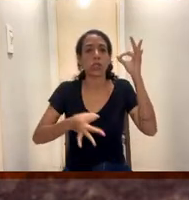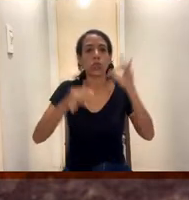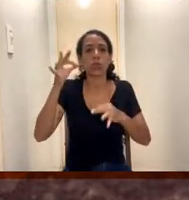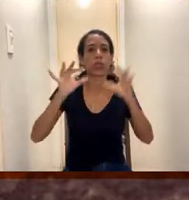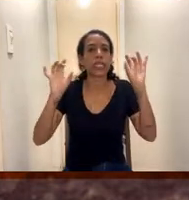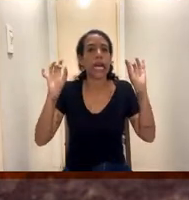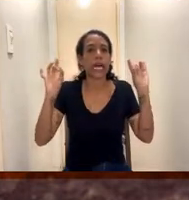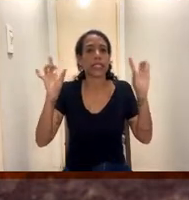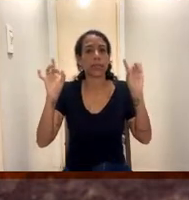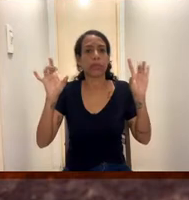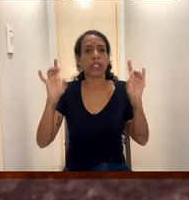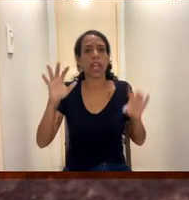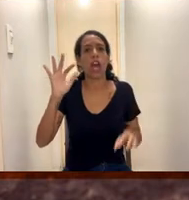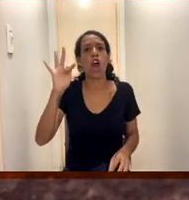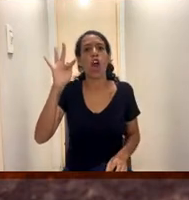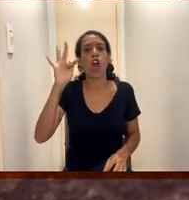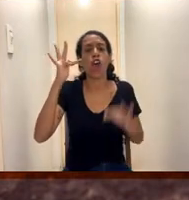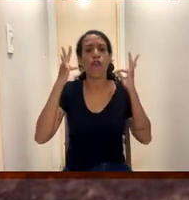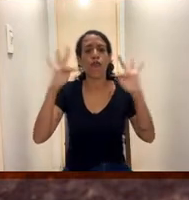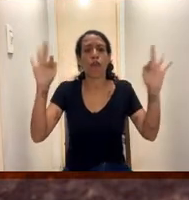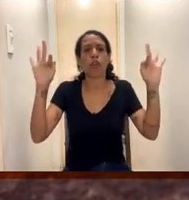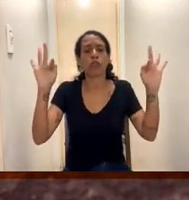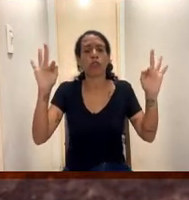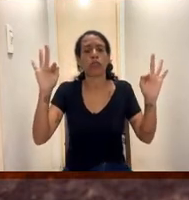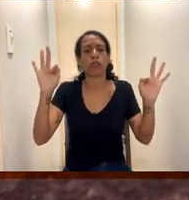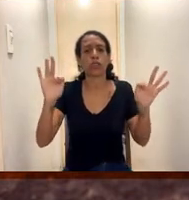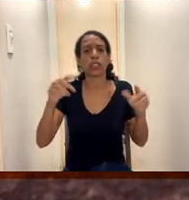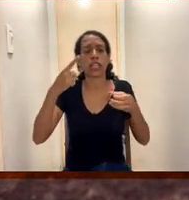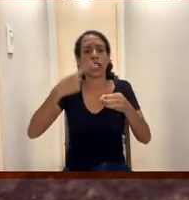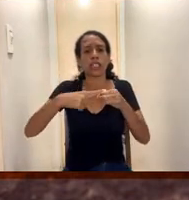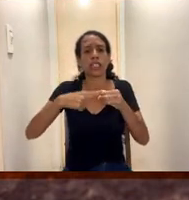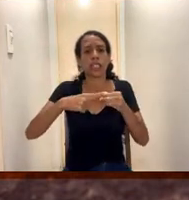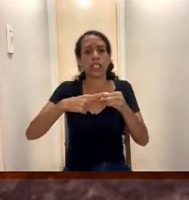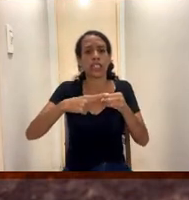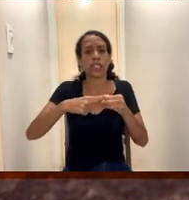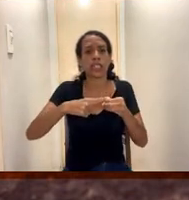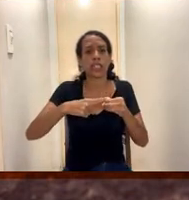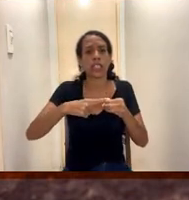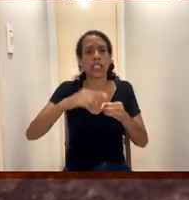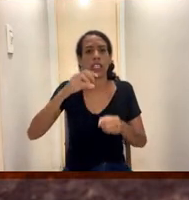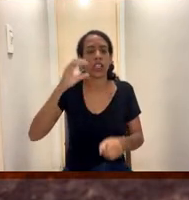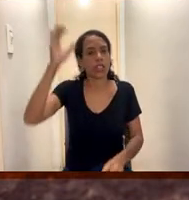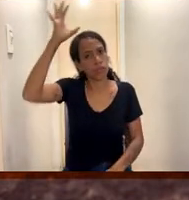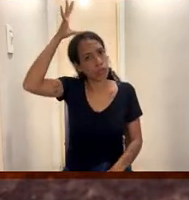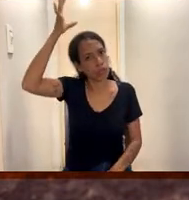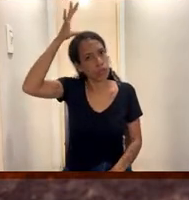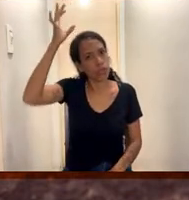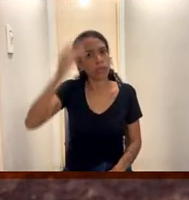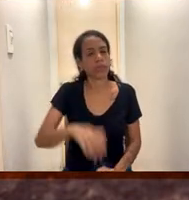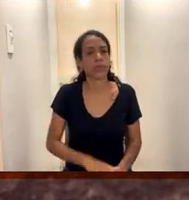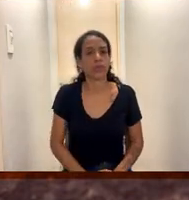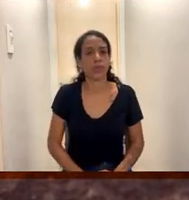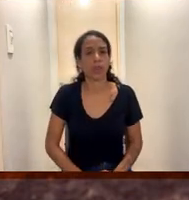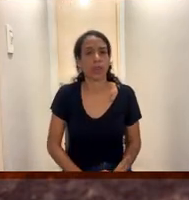criminal do Fórum Descentralizado da cidade industrial de Curitiba. Eu